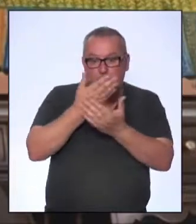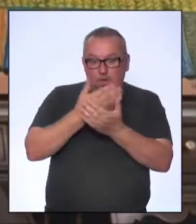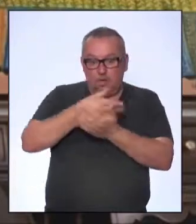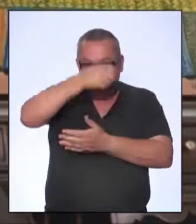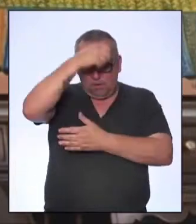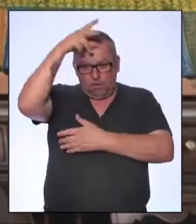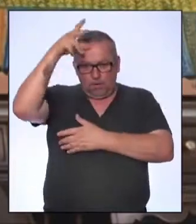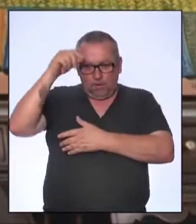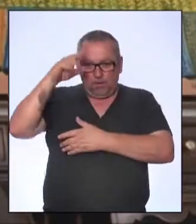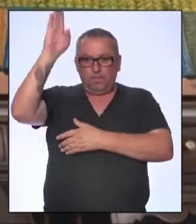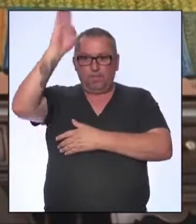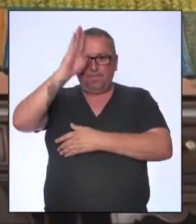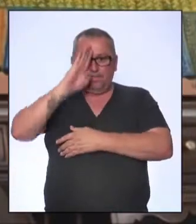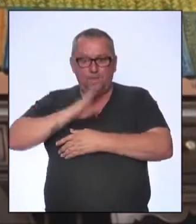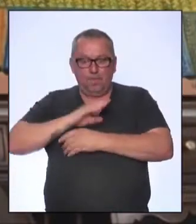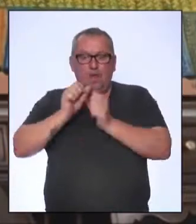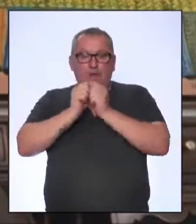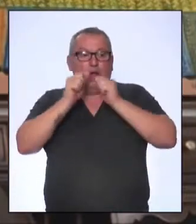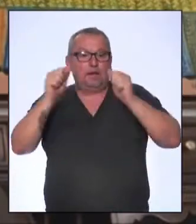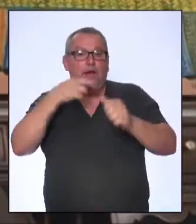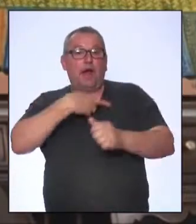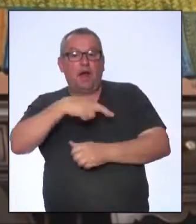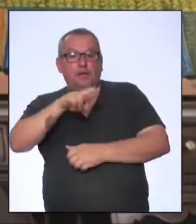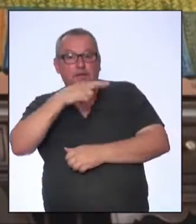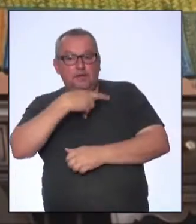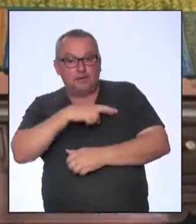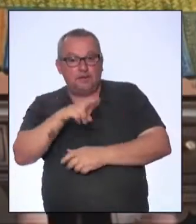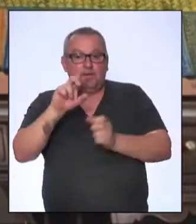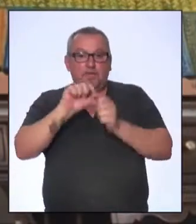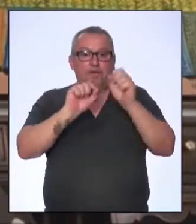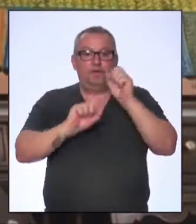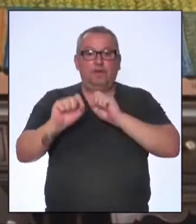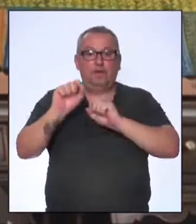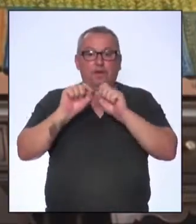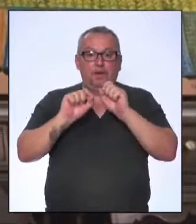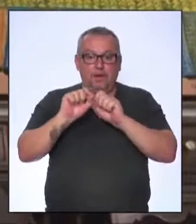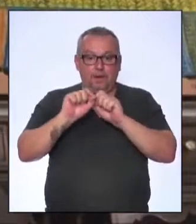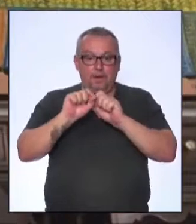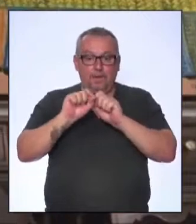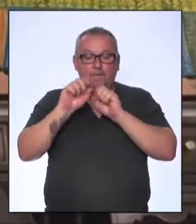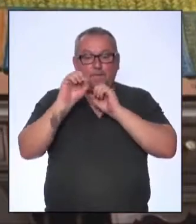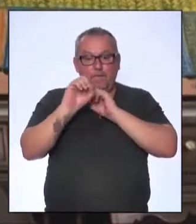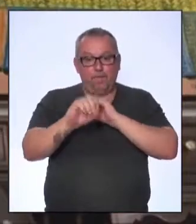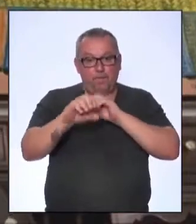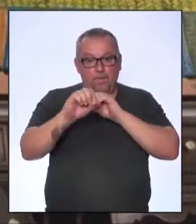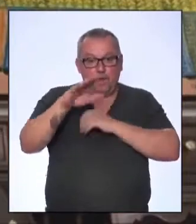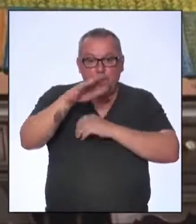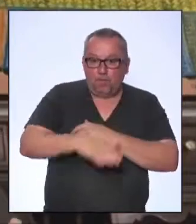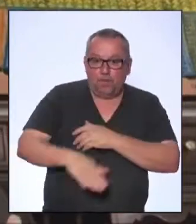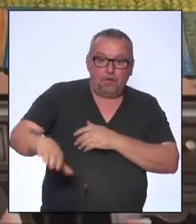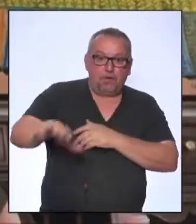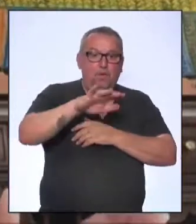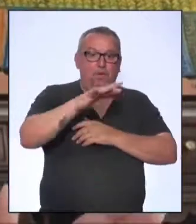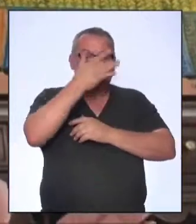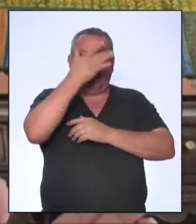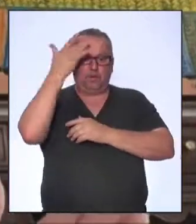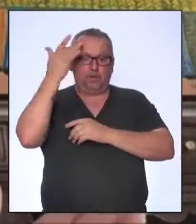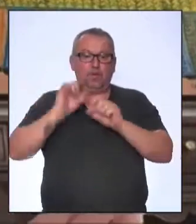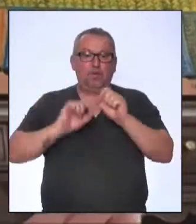gratuita, laica, foi criada para levar a educação para todos no sentido